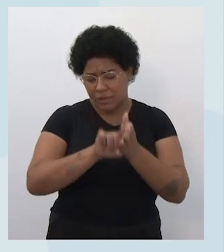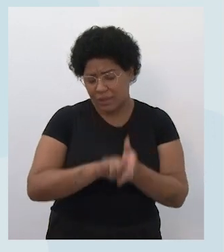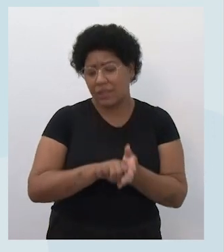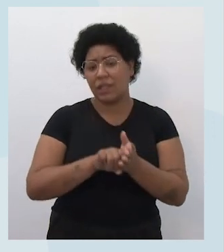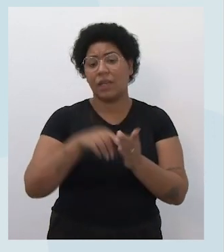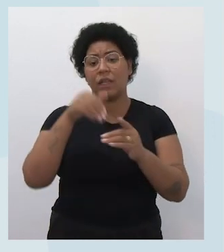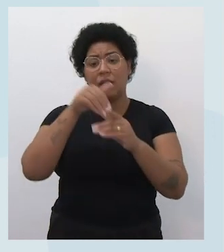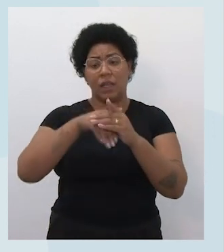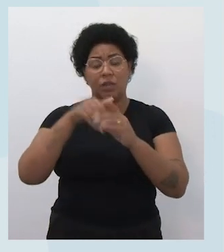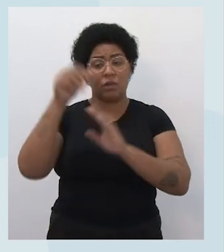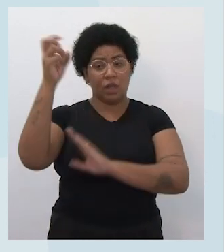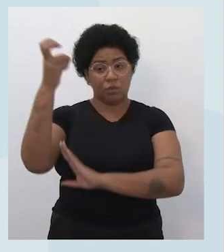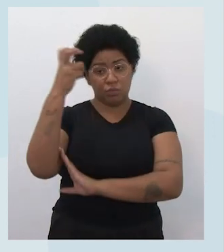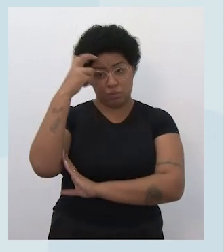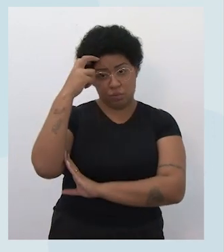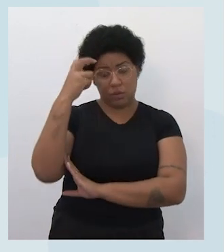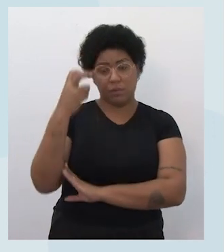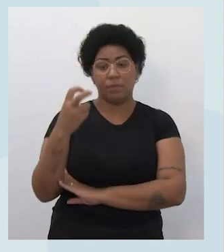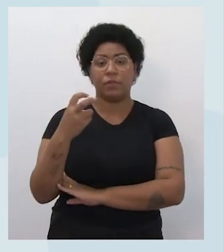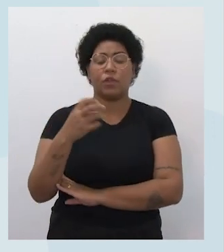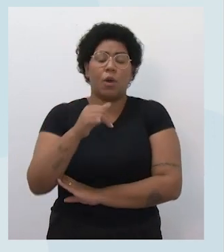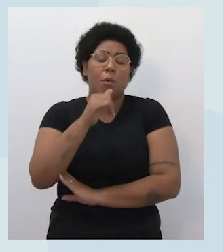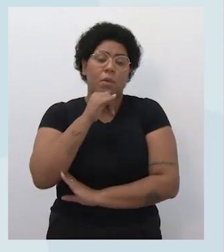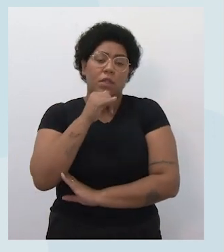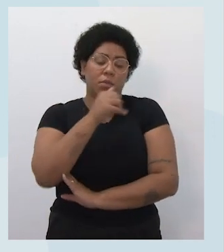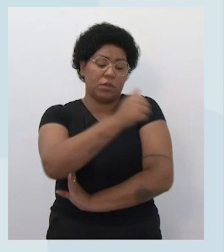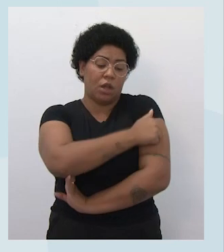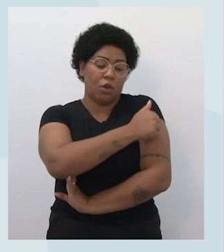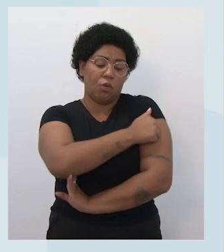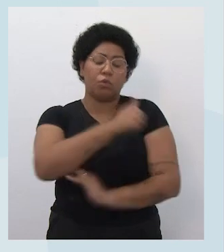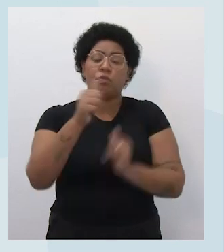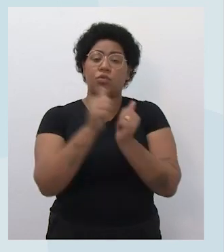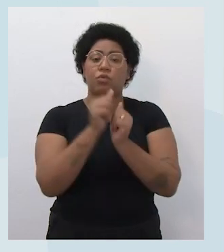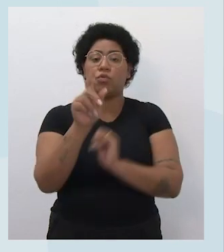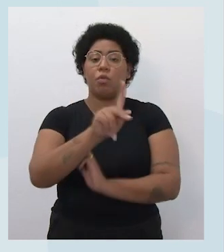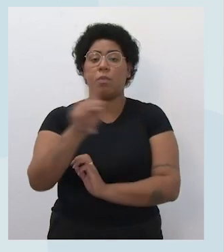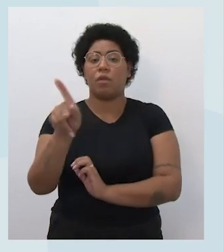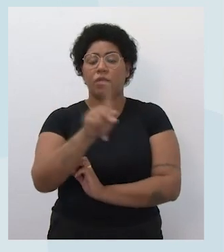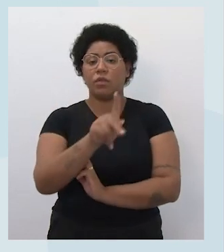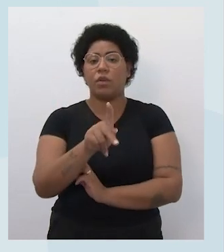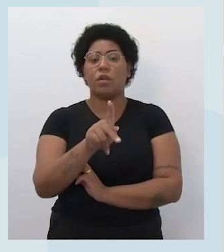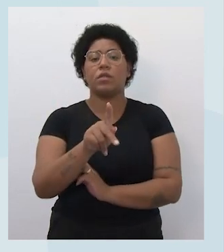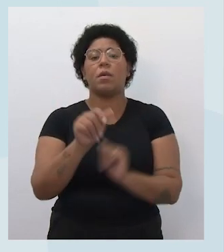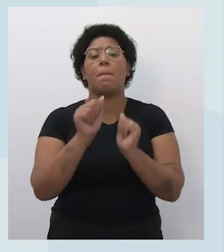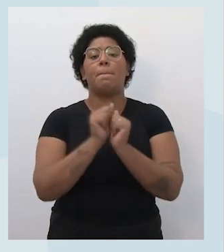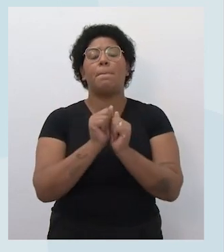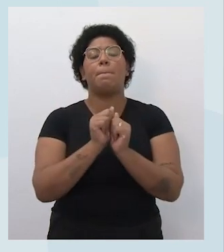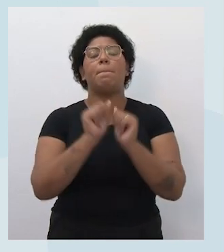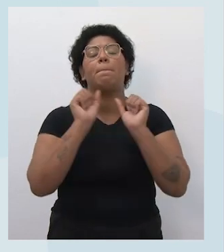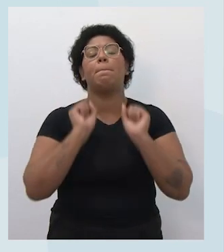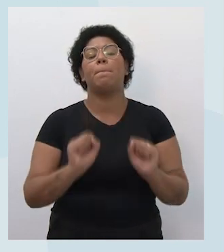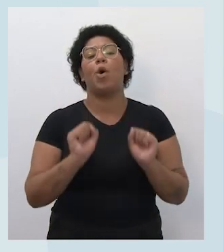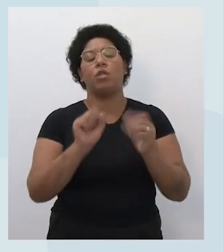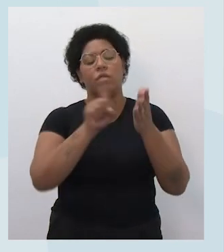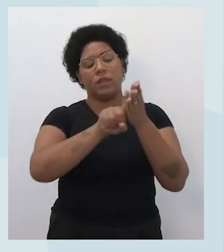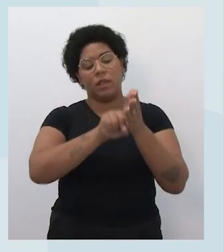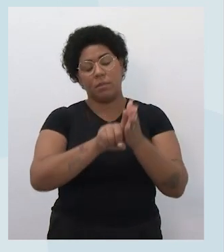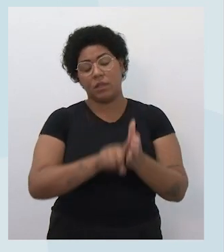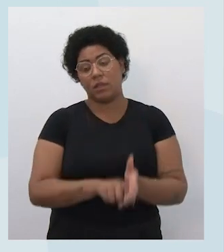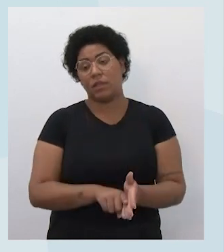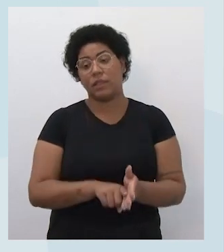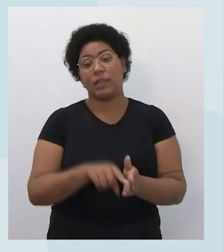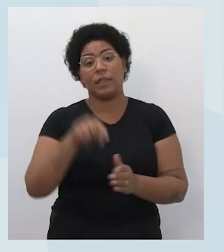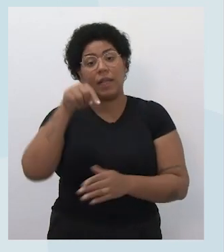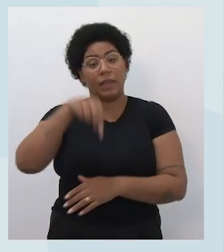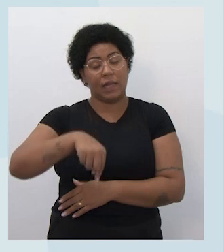A prática. Os estudantes, juntamente com o professor, poderão abordar e discutir quais assuntos julgam interessantes dentro do tema pluralidade